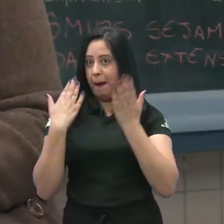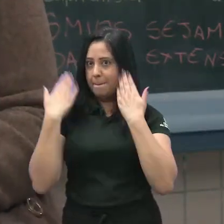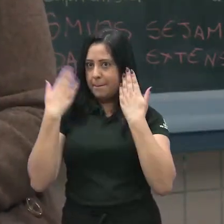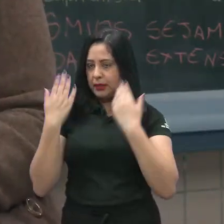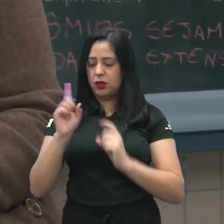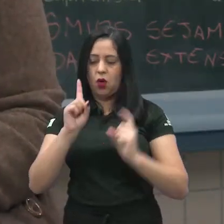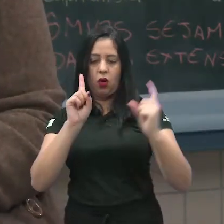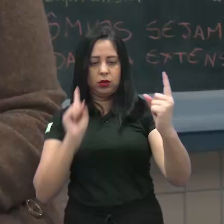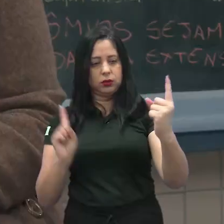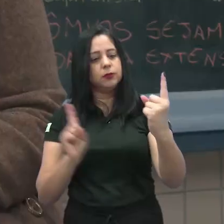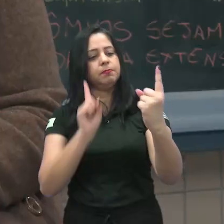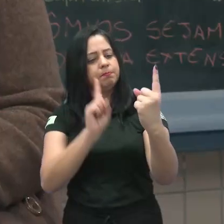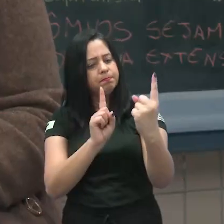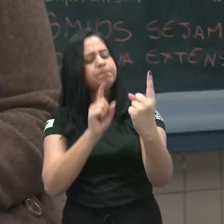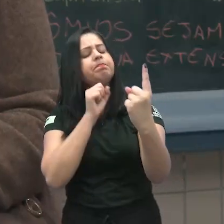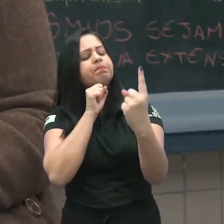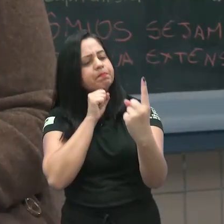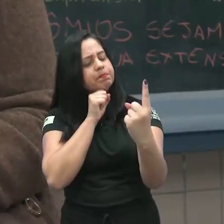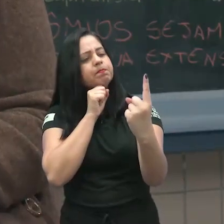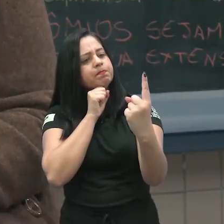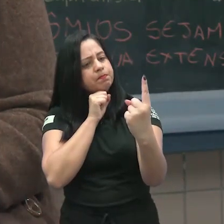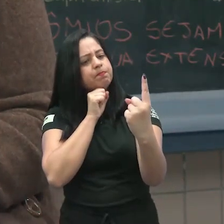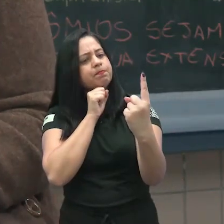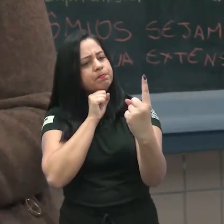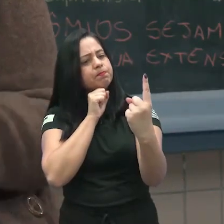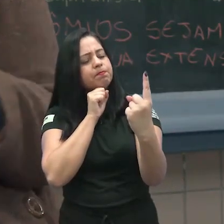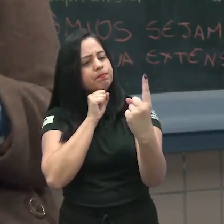tudo que o paciente está trazendo, vai